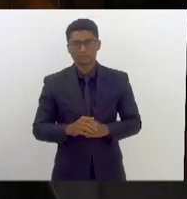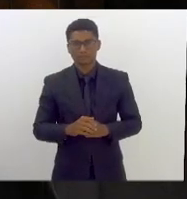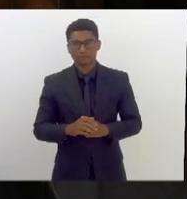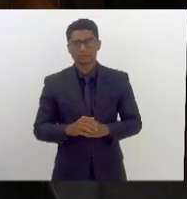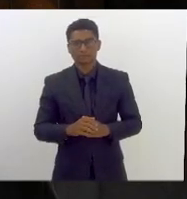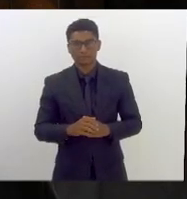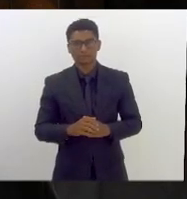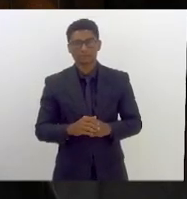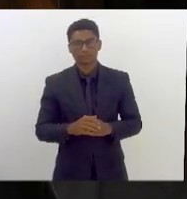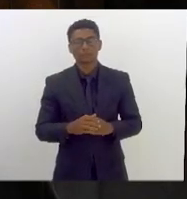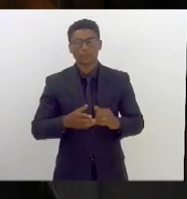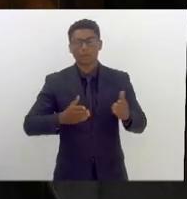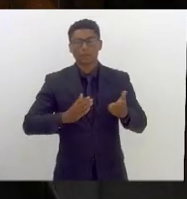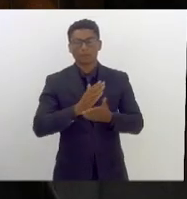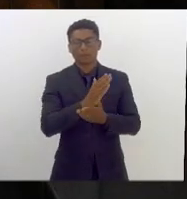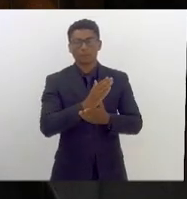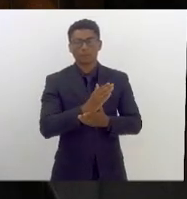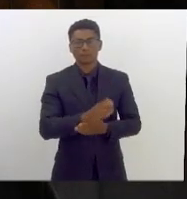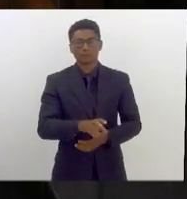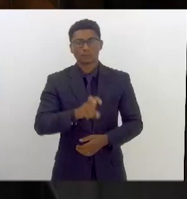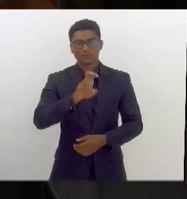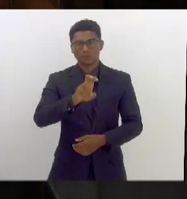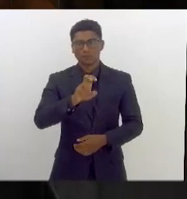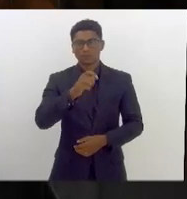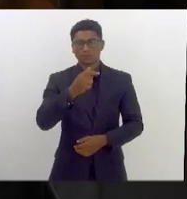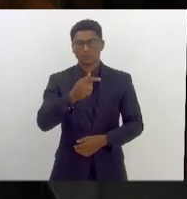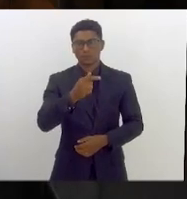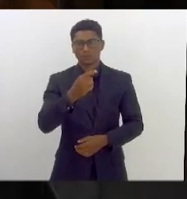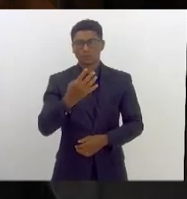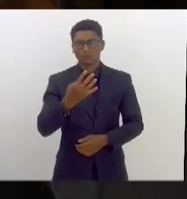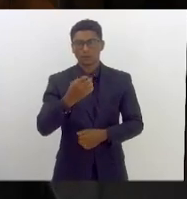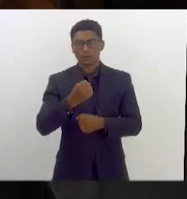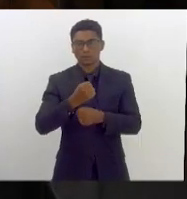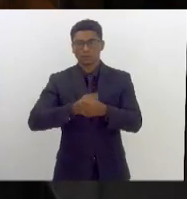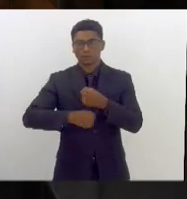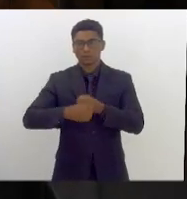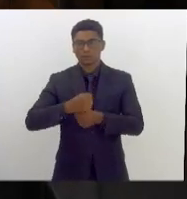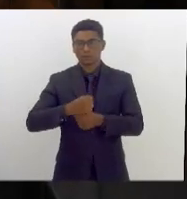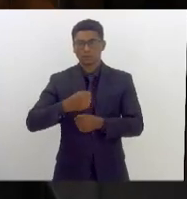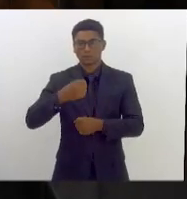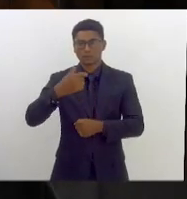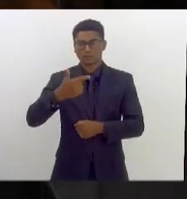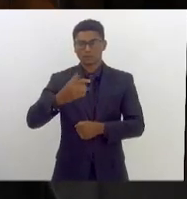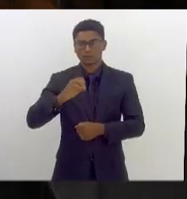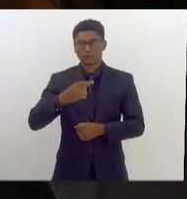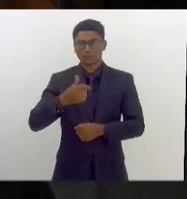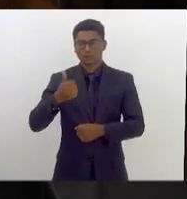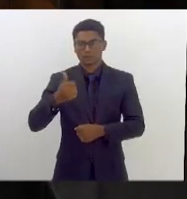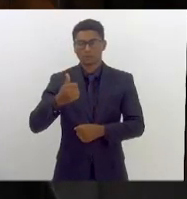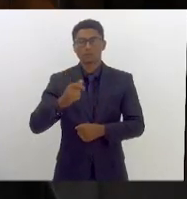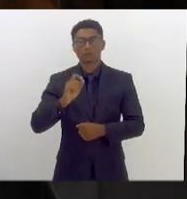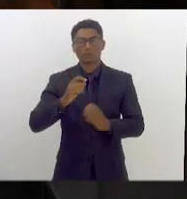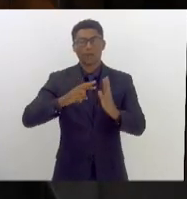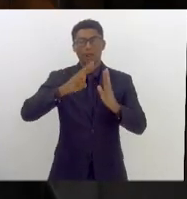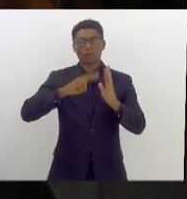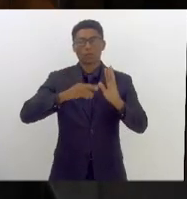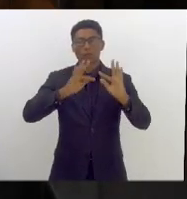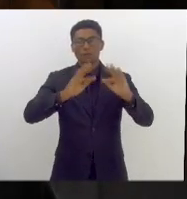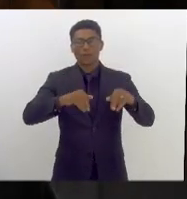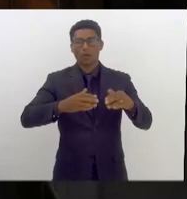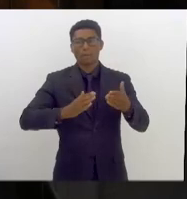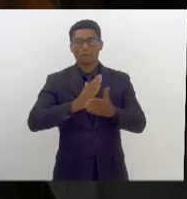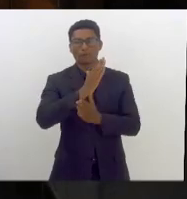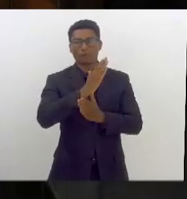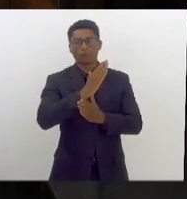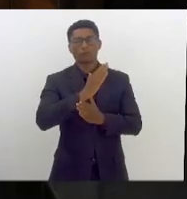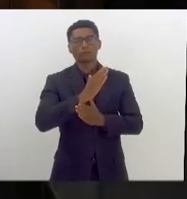aprovada pela resolução 574 de 21, que aprovou o relatório final e as